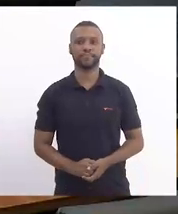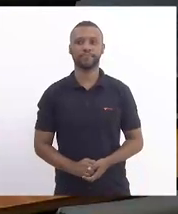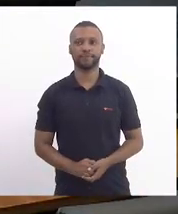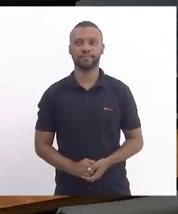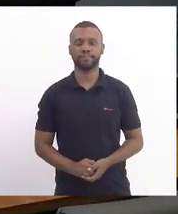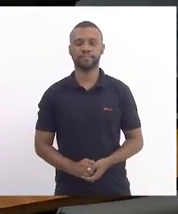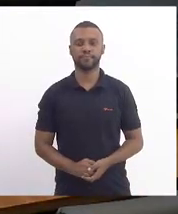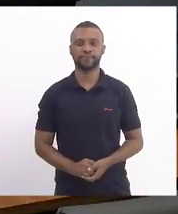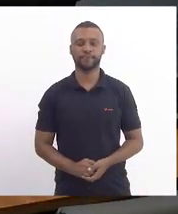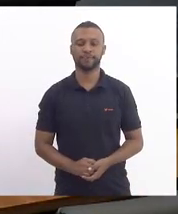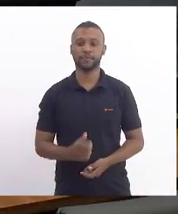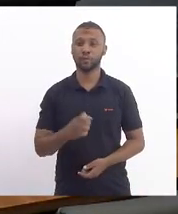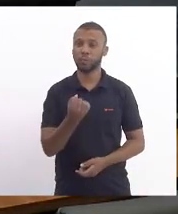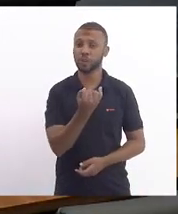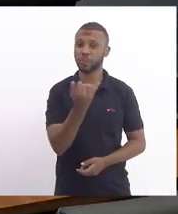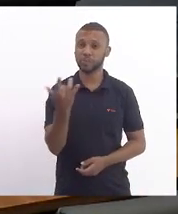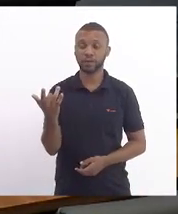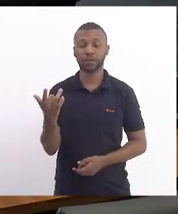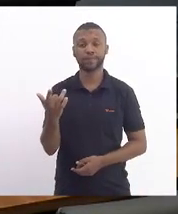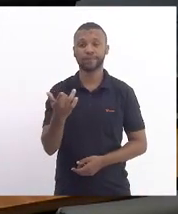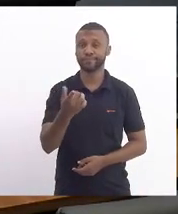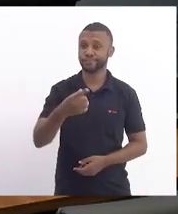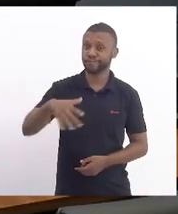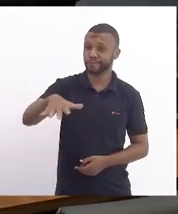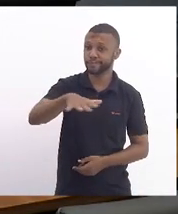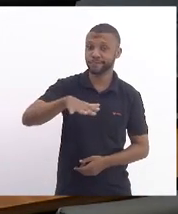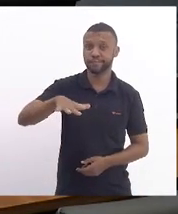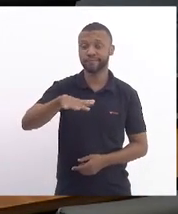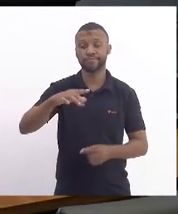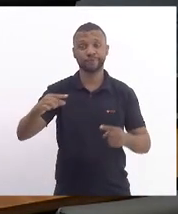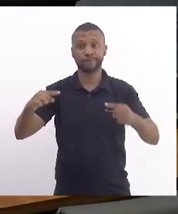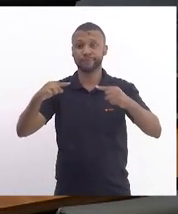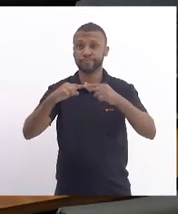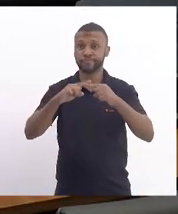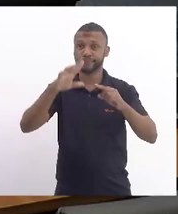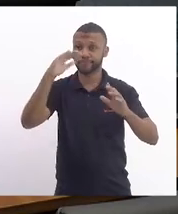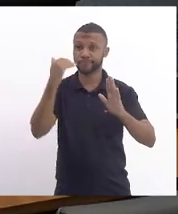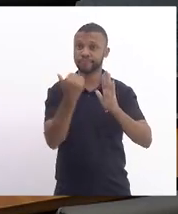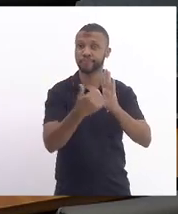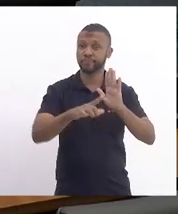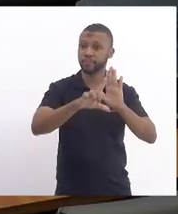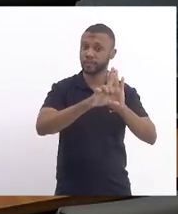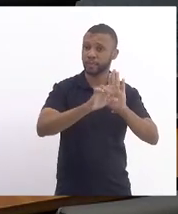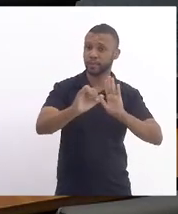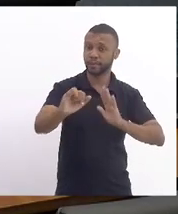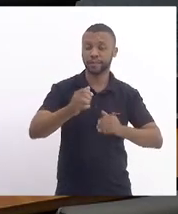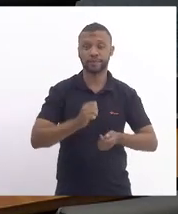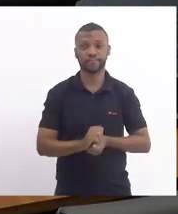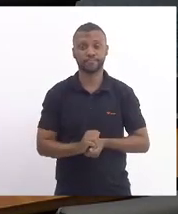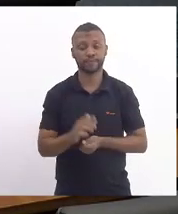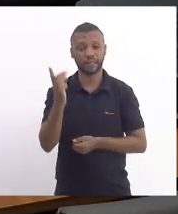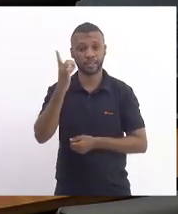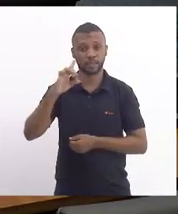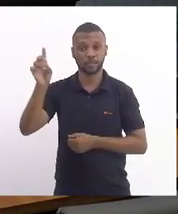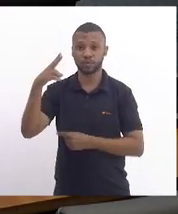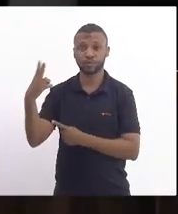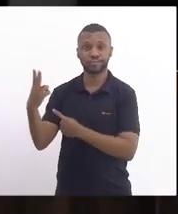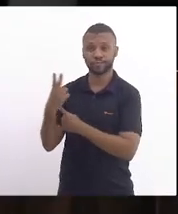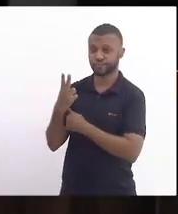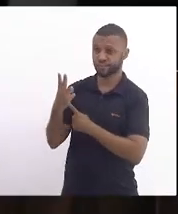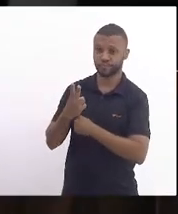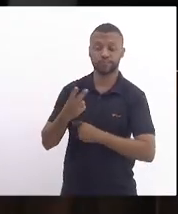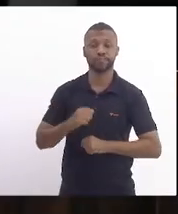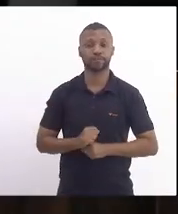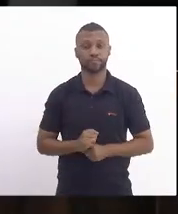em havendo número legal o e sob a proteção de Deus